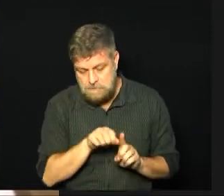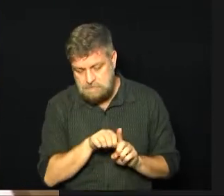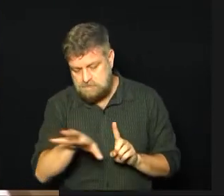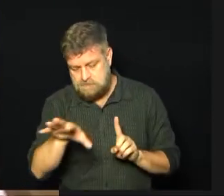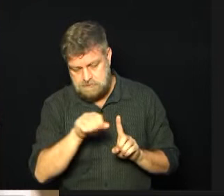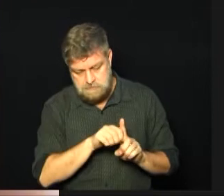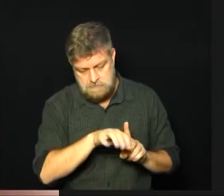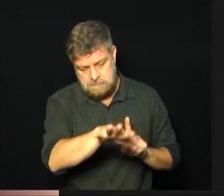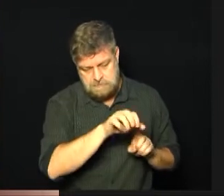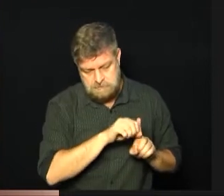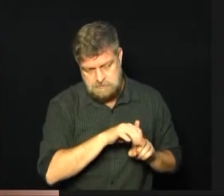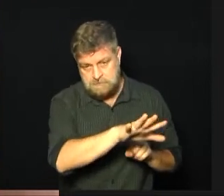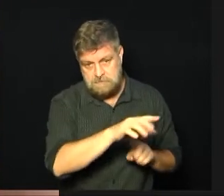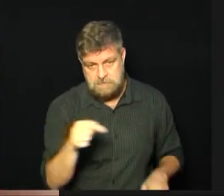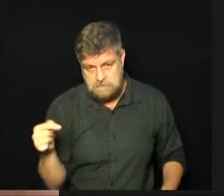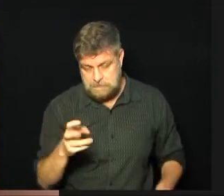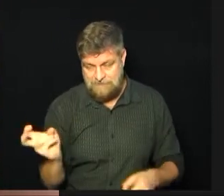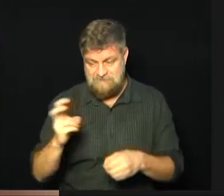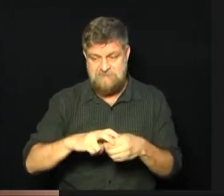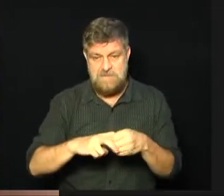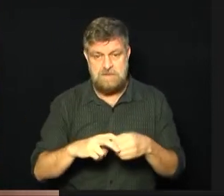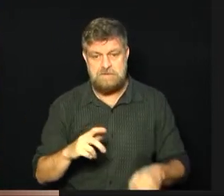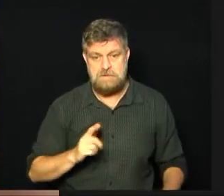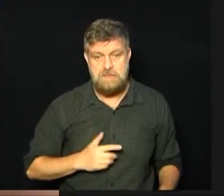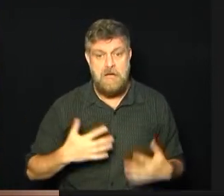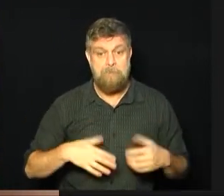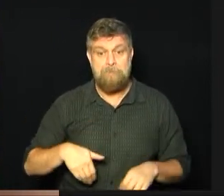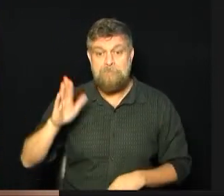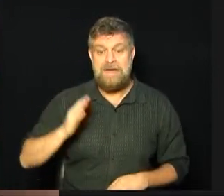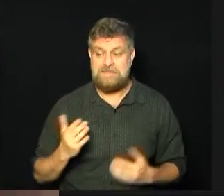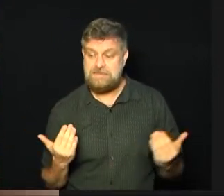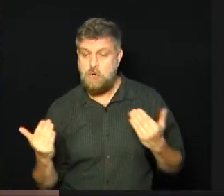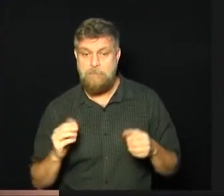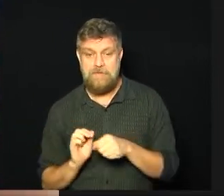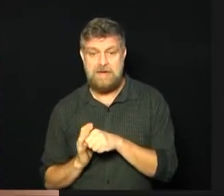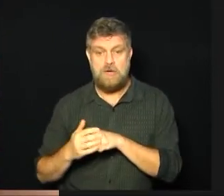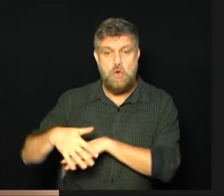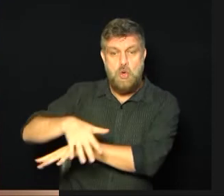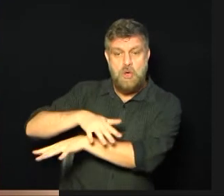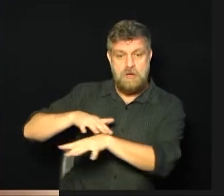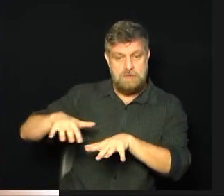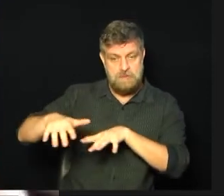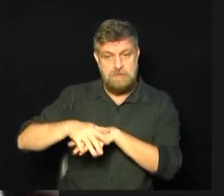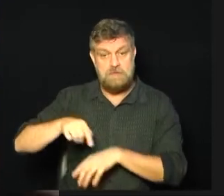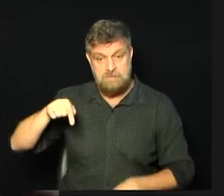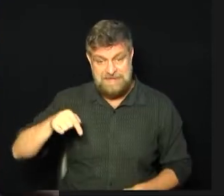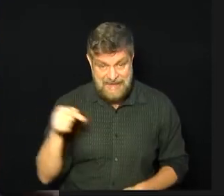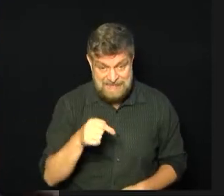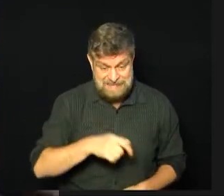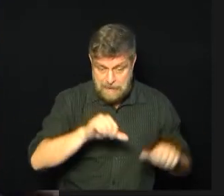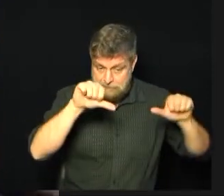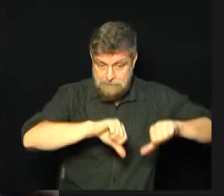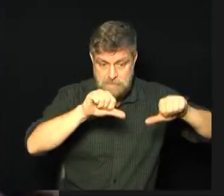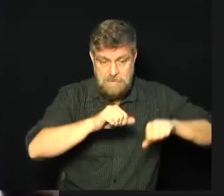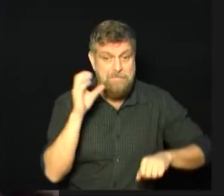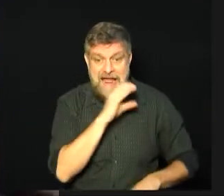A capacidade de transmissão deles é até maior do que a capacidade de transmissão da infecção pelo coronavírus, que a gente